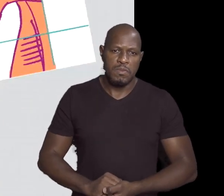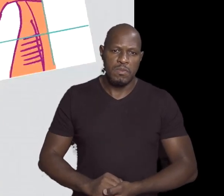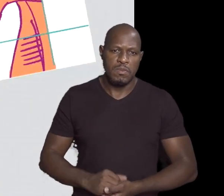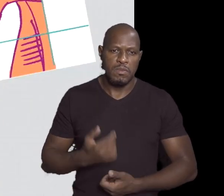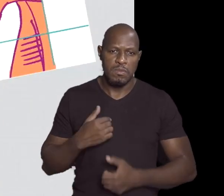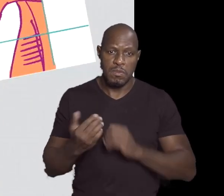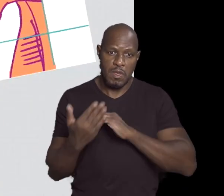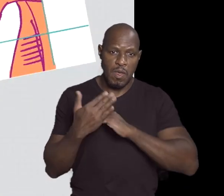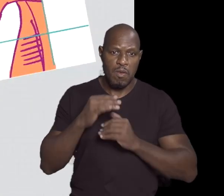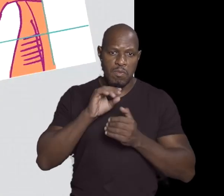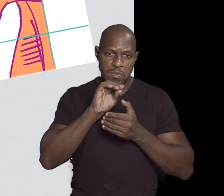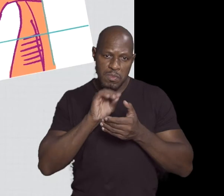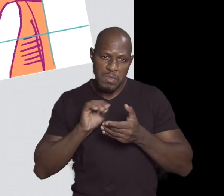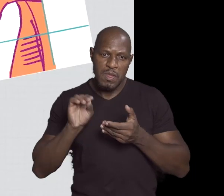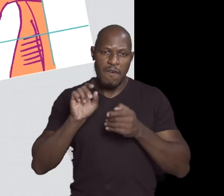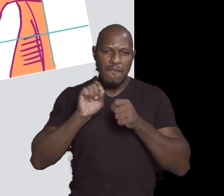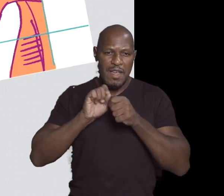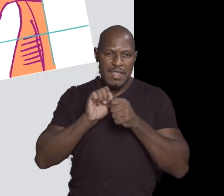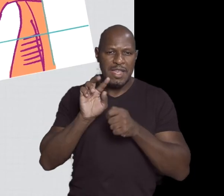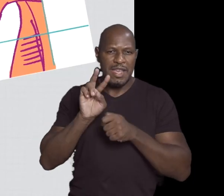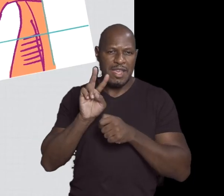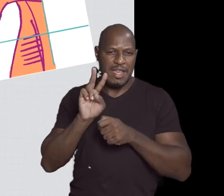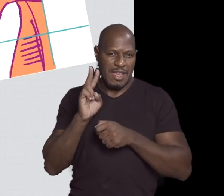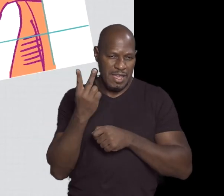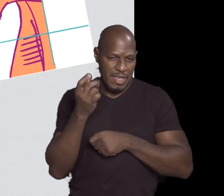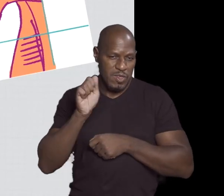ajuda na hora de fazer a rachura.